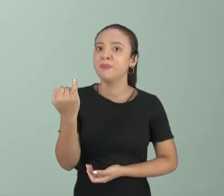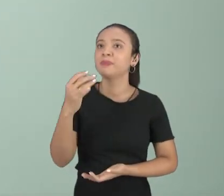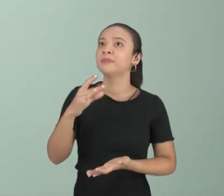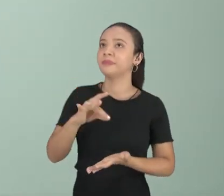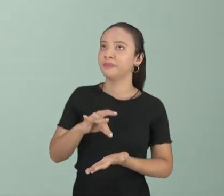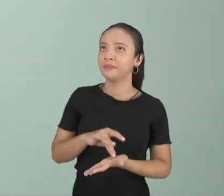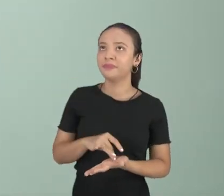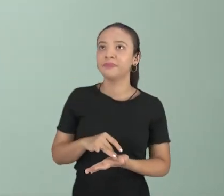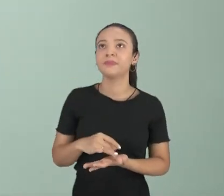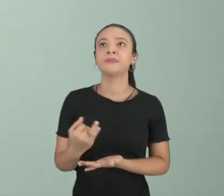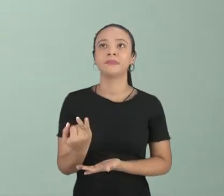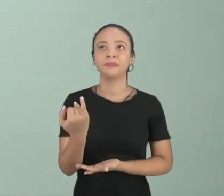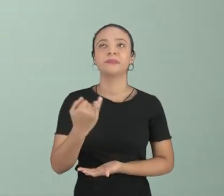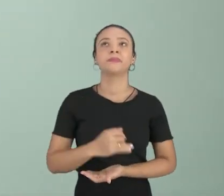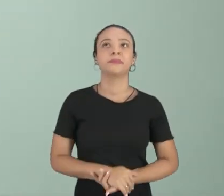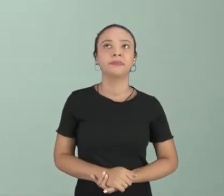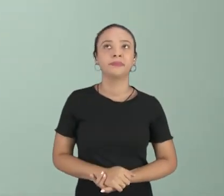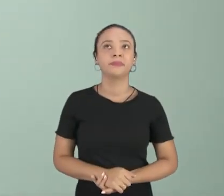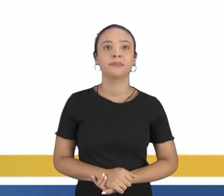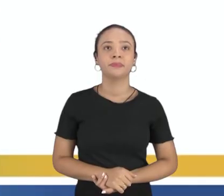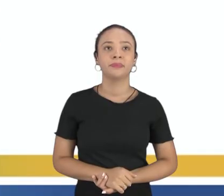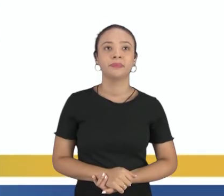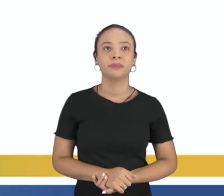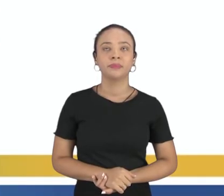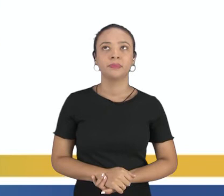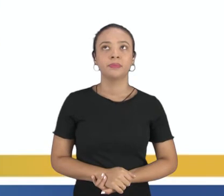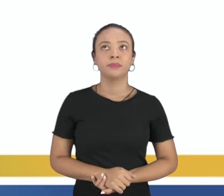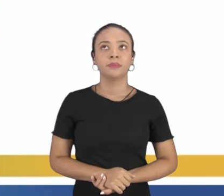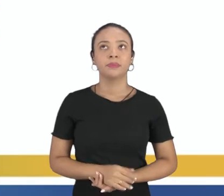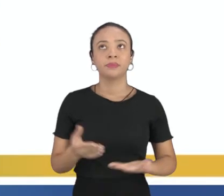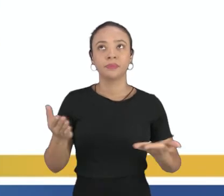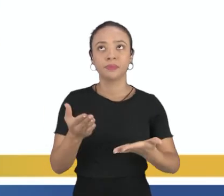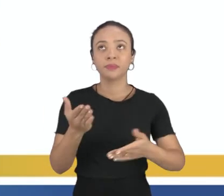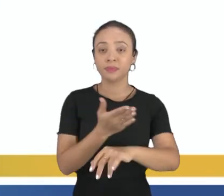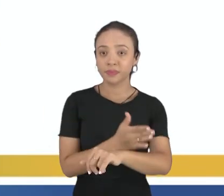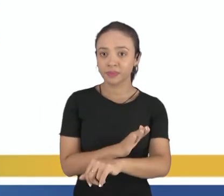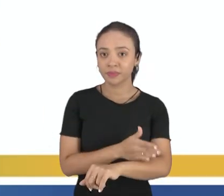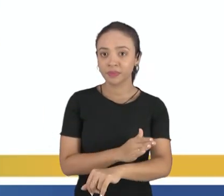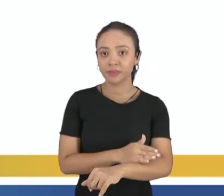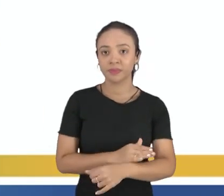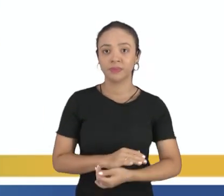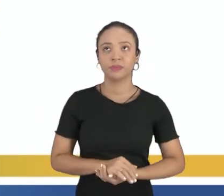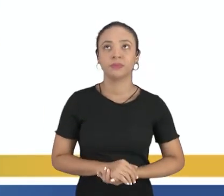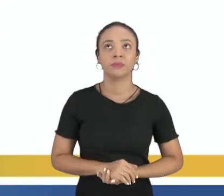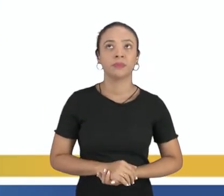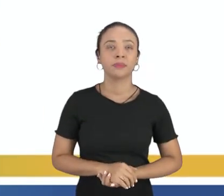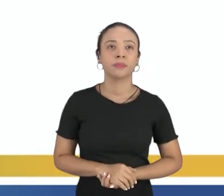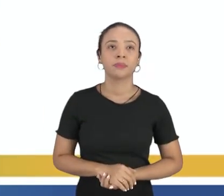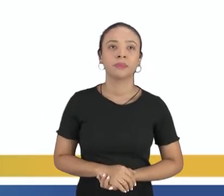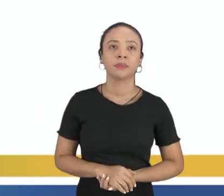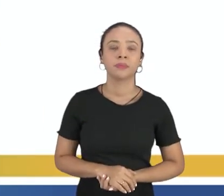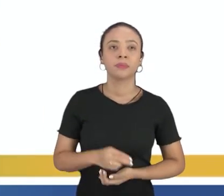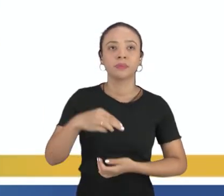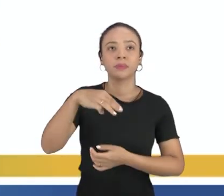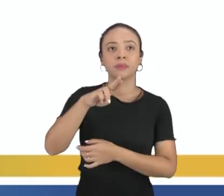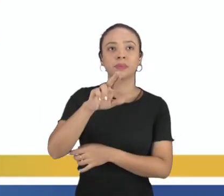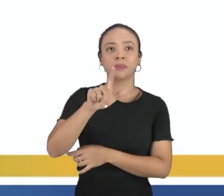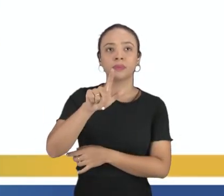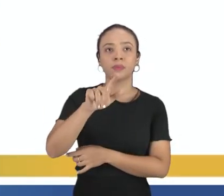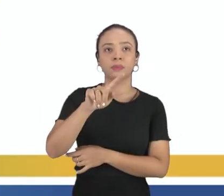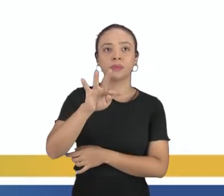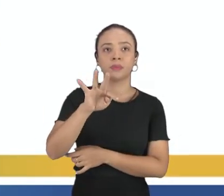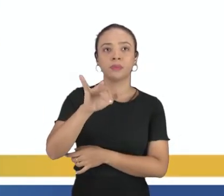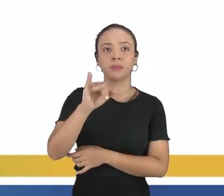tá? Essa obra é necessária. Então vamos lá exercitar um pouquinho. Multimundo, Ana Luísa